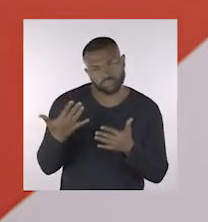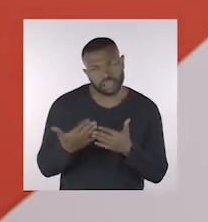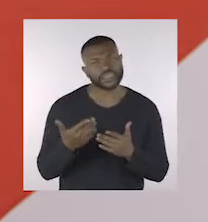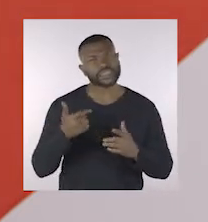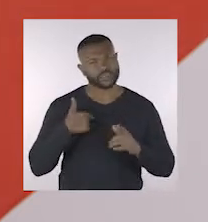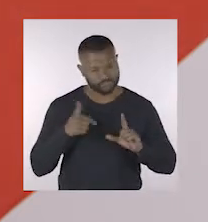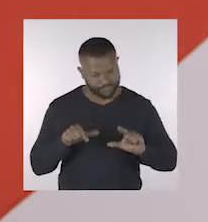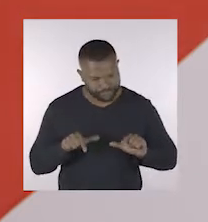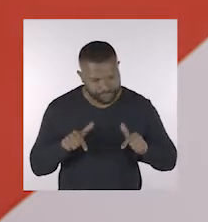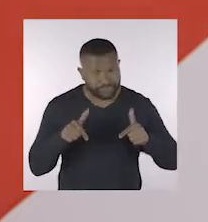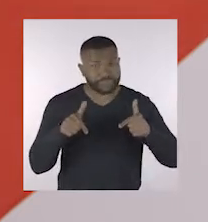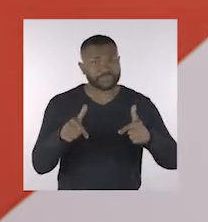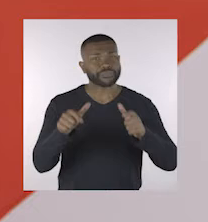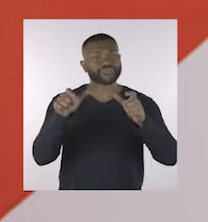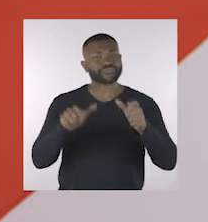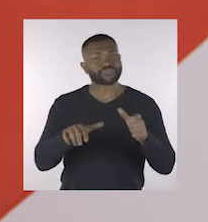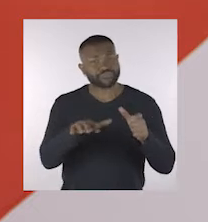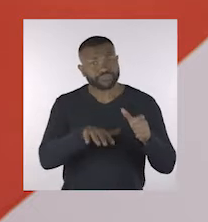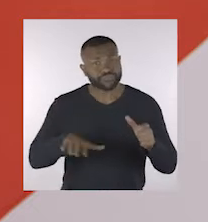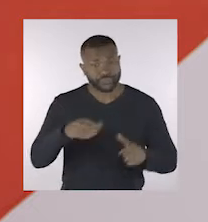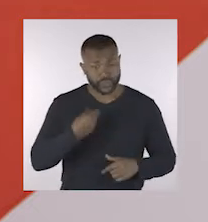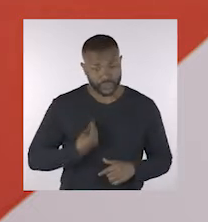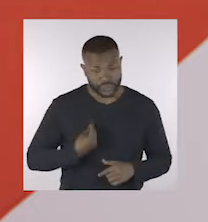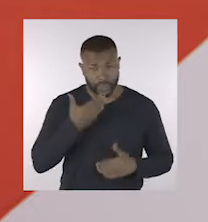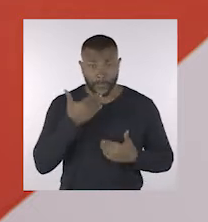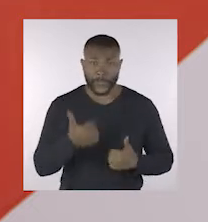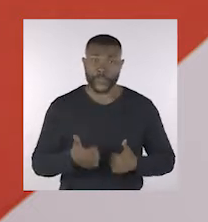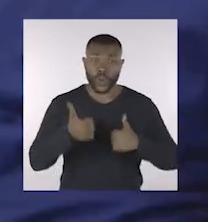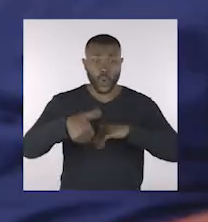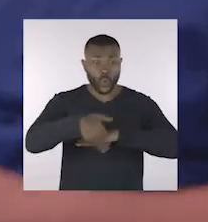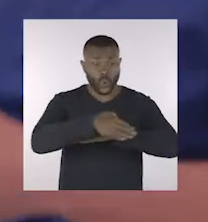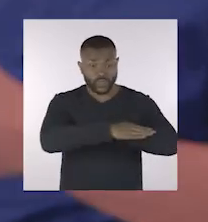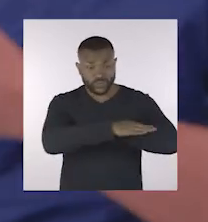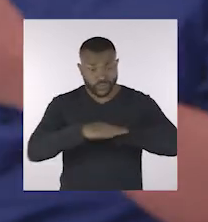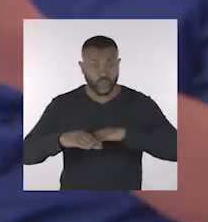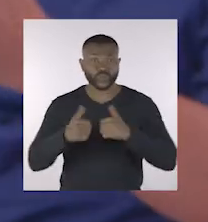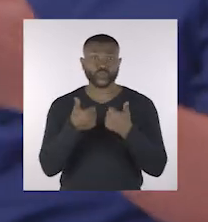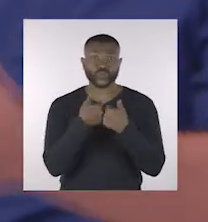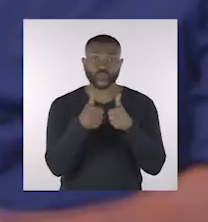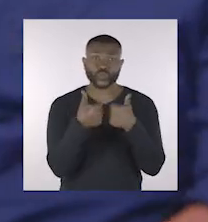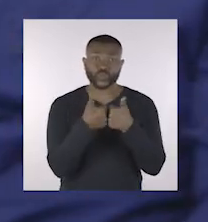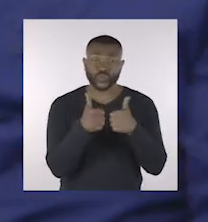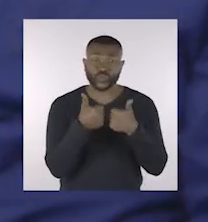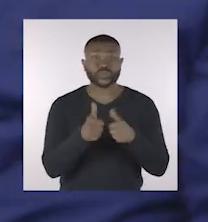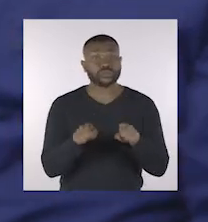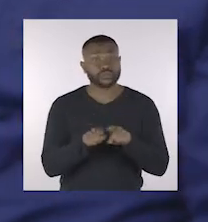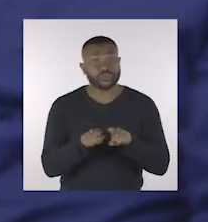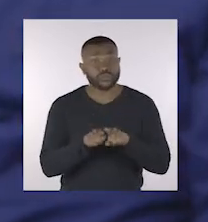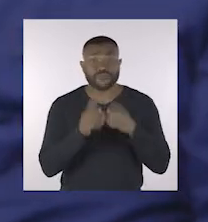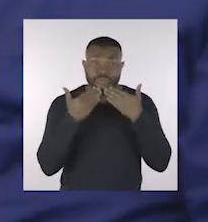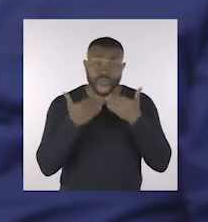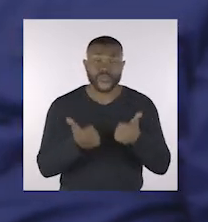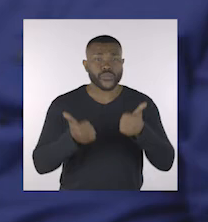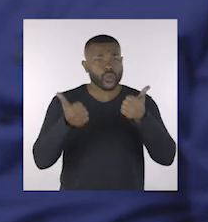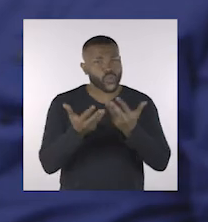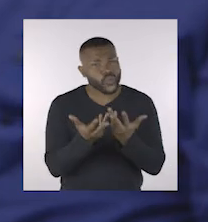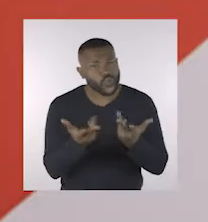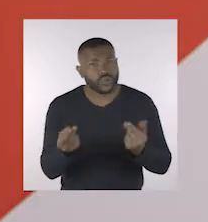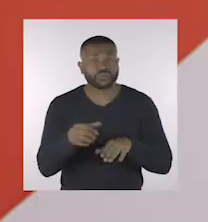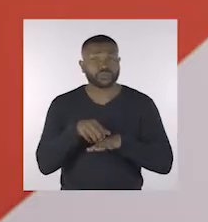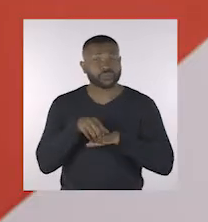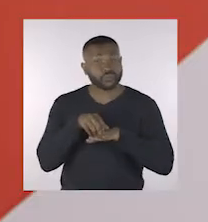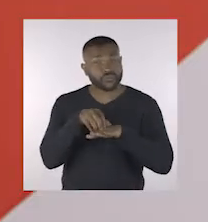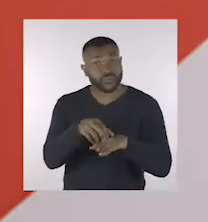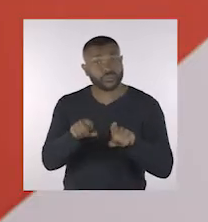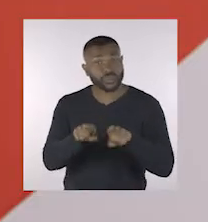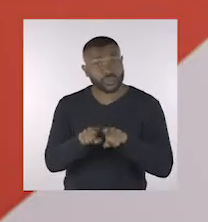a militância no bairro por melhores condições de vida por asfalto por ônibus melhor qualidade dos